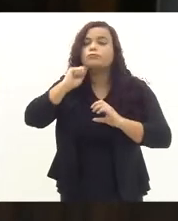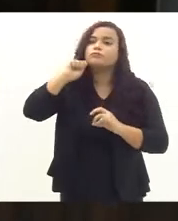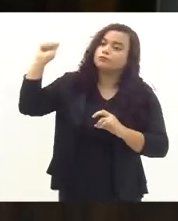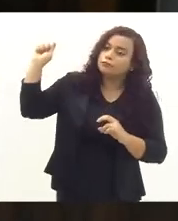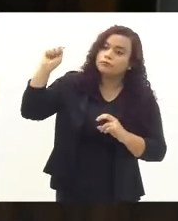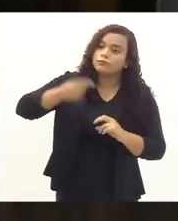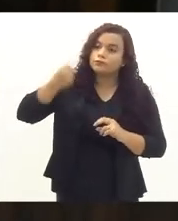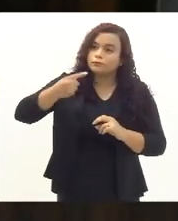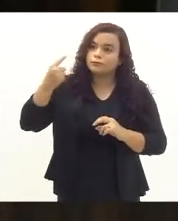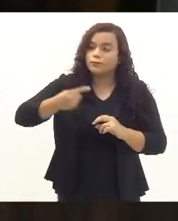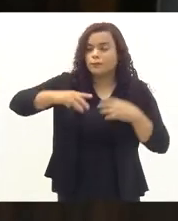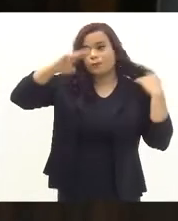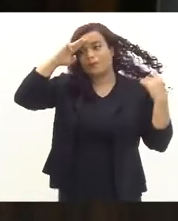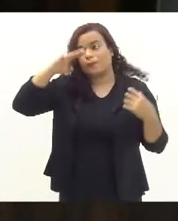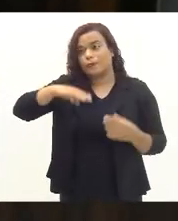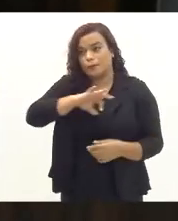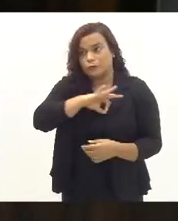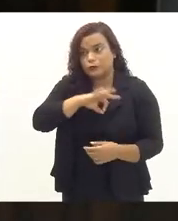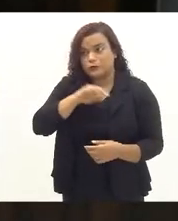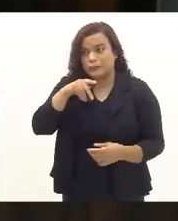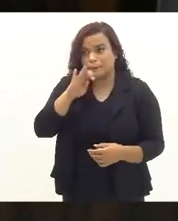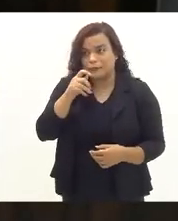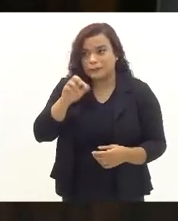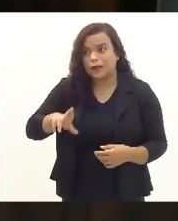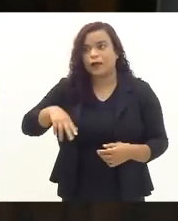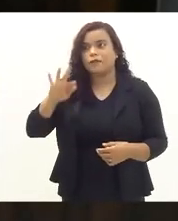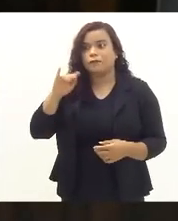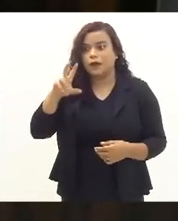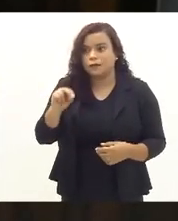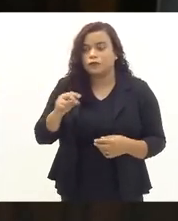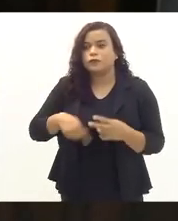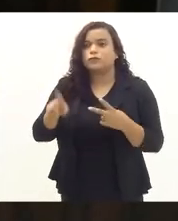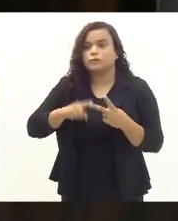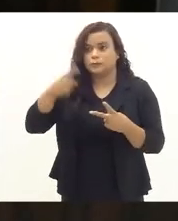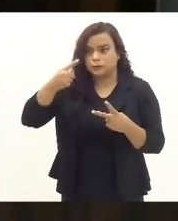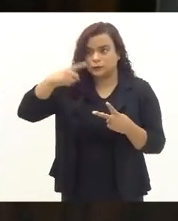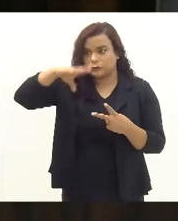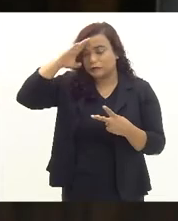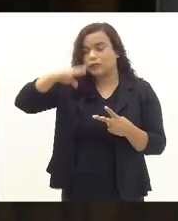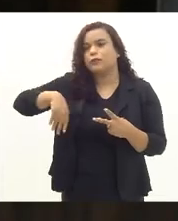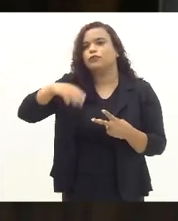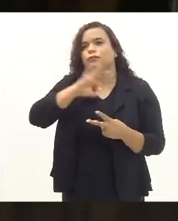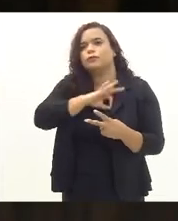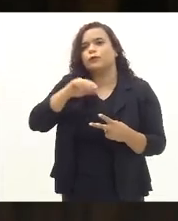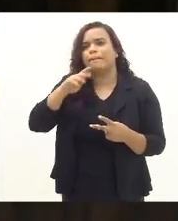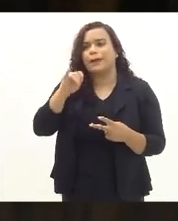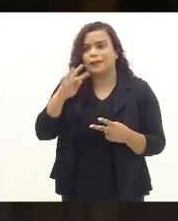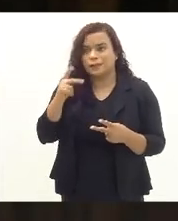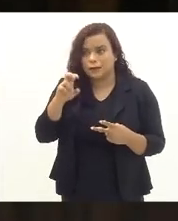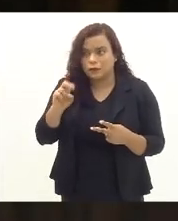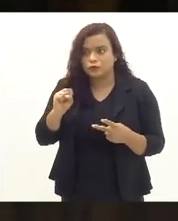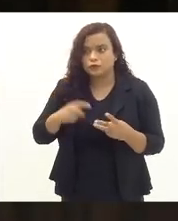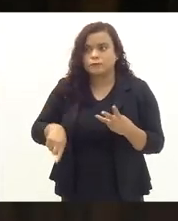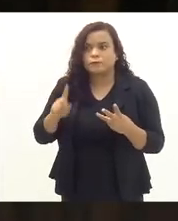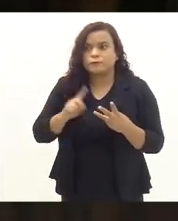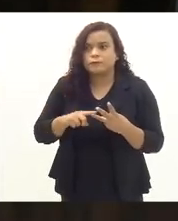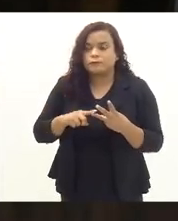Fábio Rocha Goulart ao 1º Tenente da polícia militar Matheus Silveira Rayol